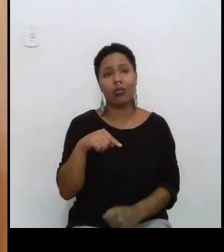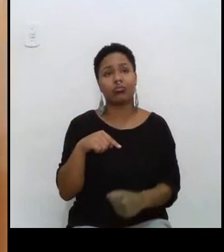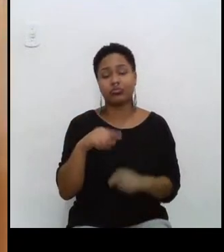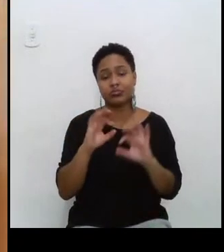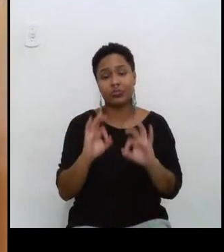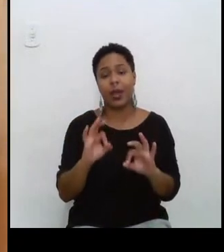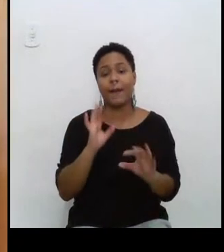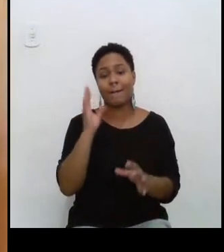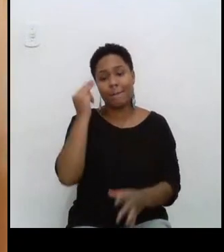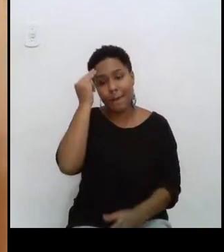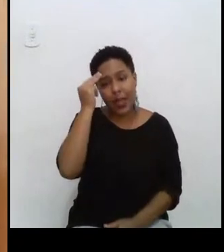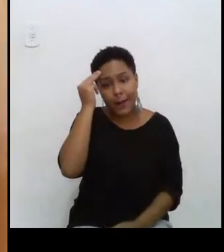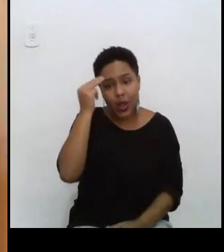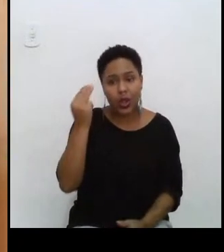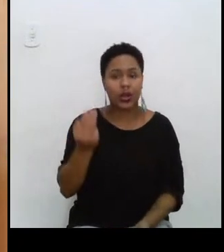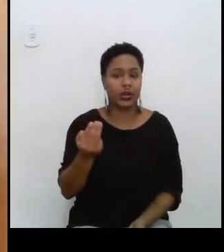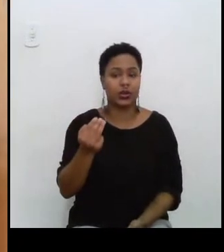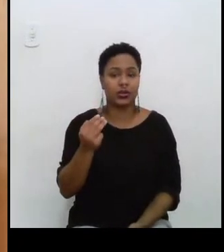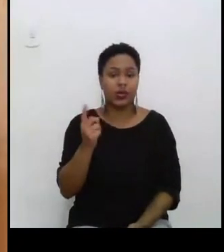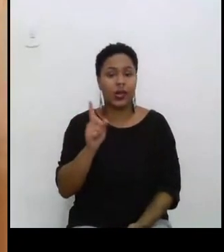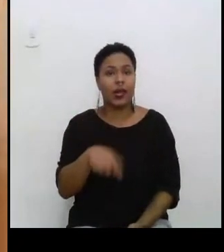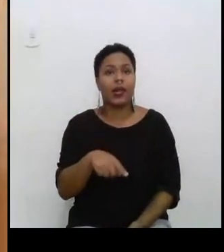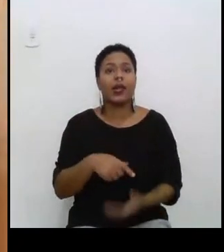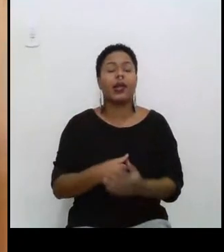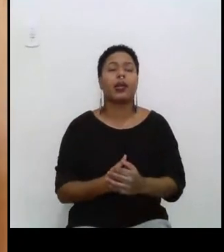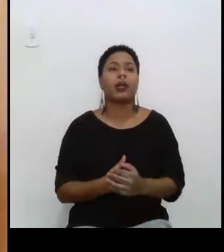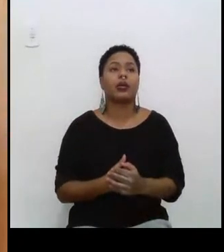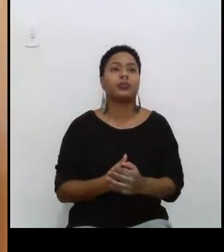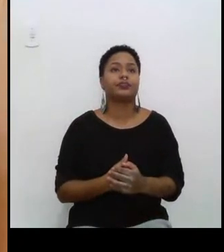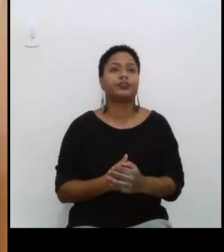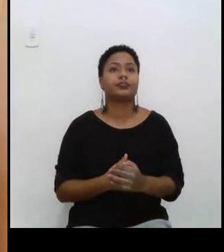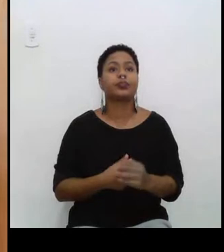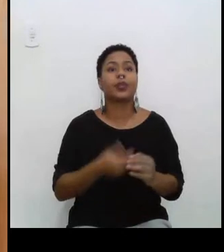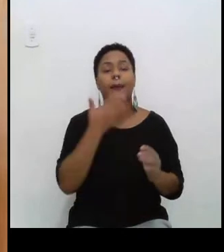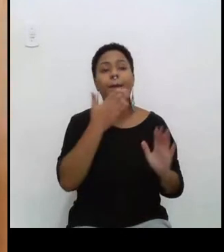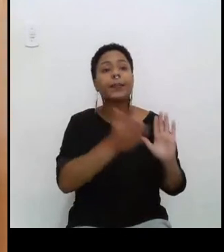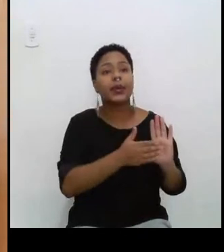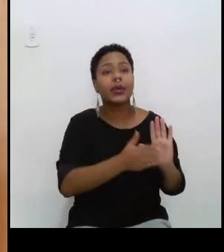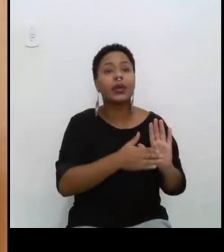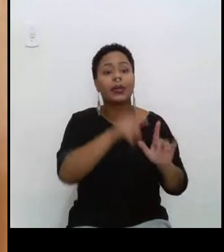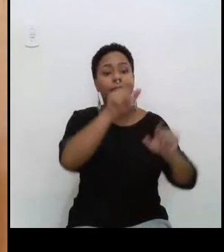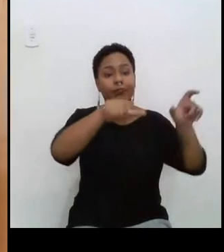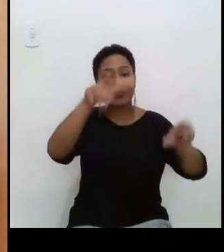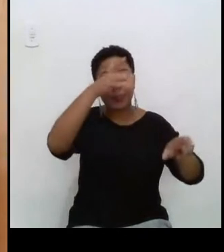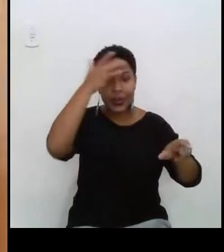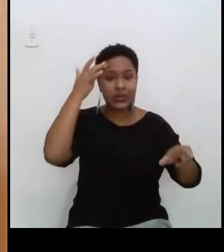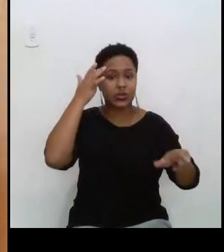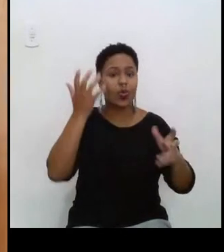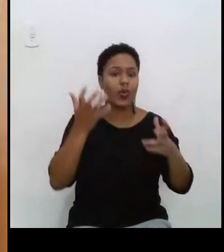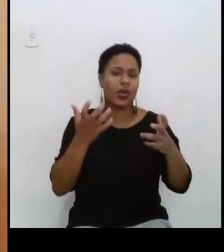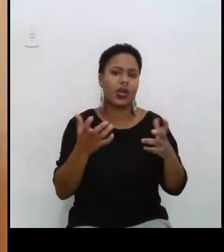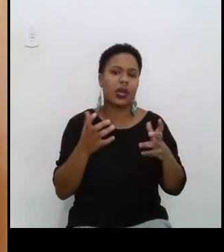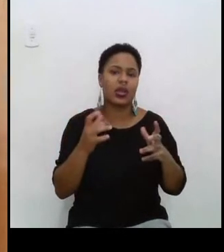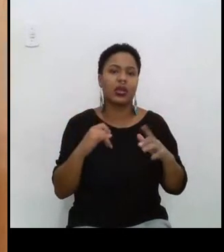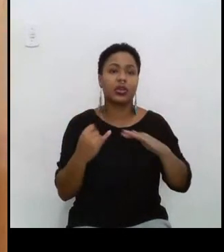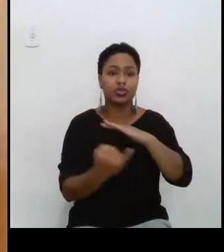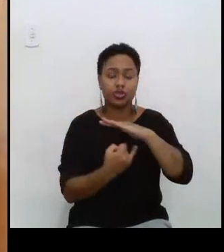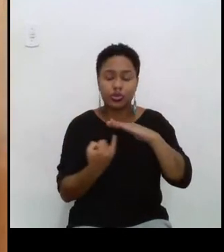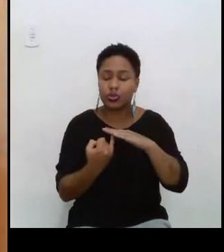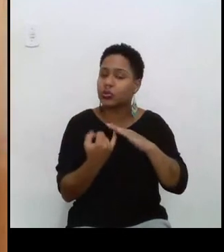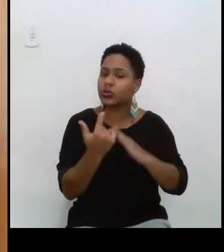a não ser como tomado era somente não envia os árabes ao autoestima não é